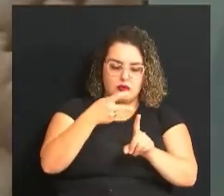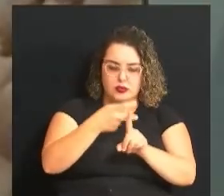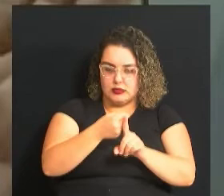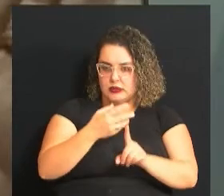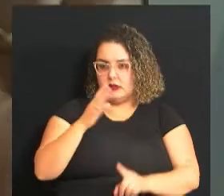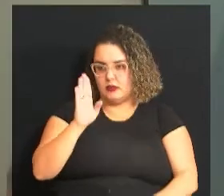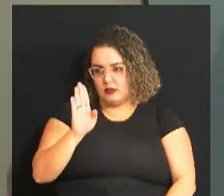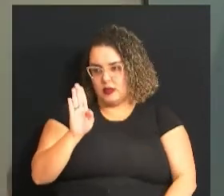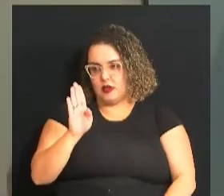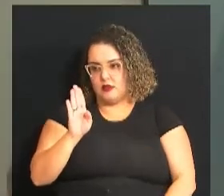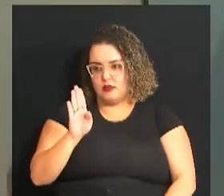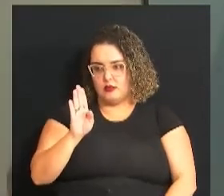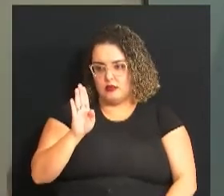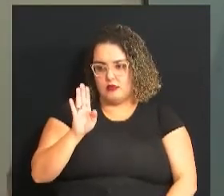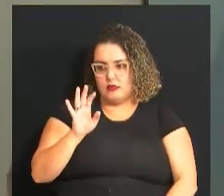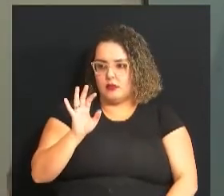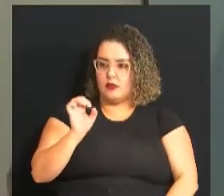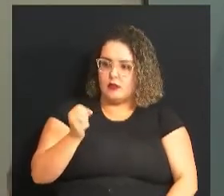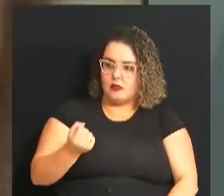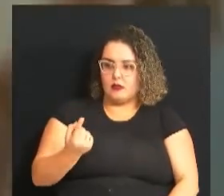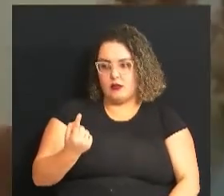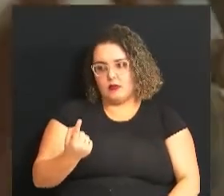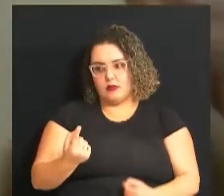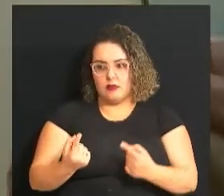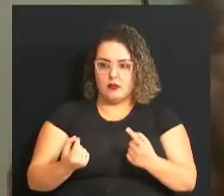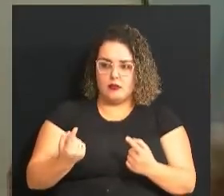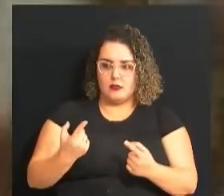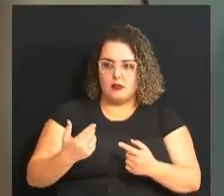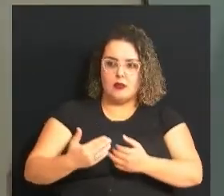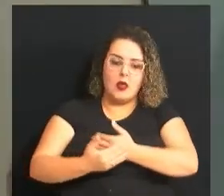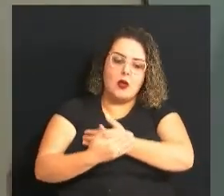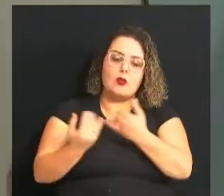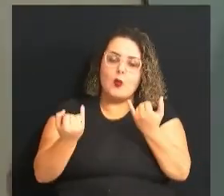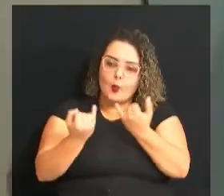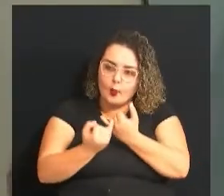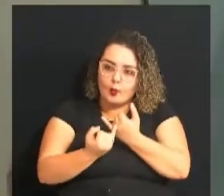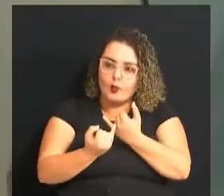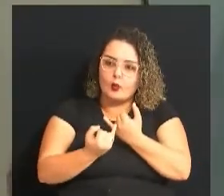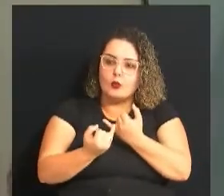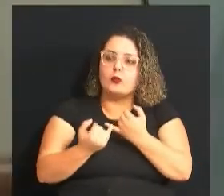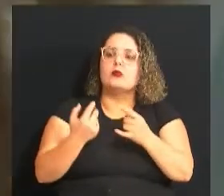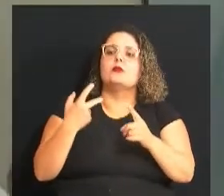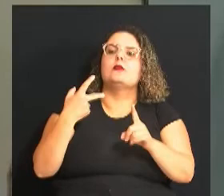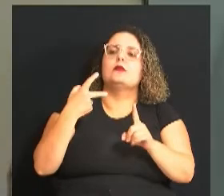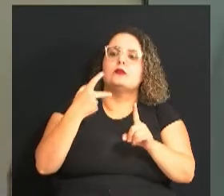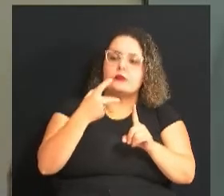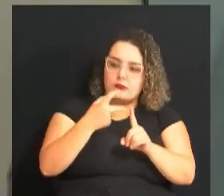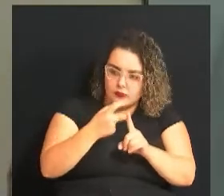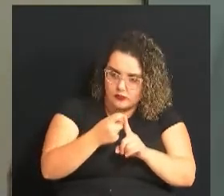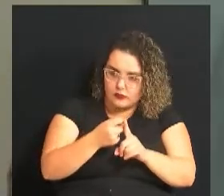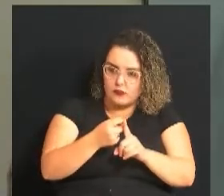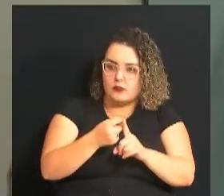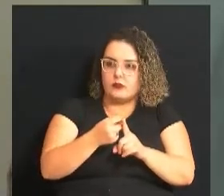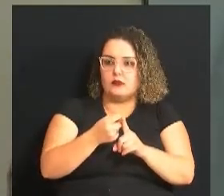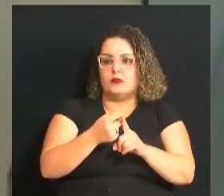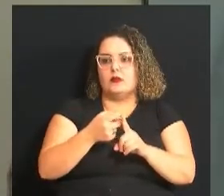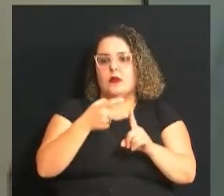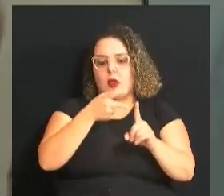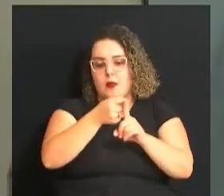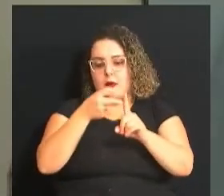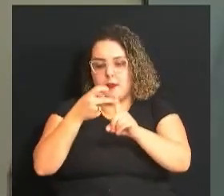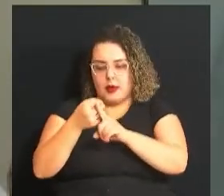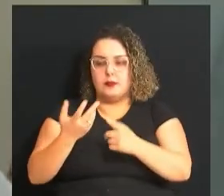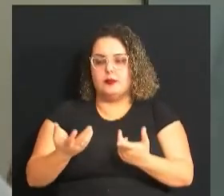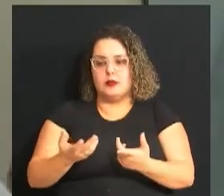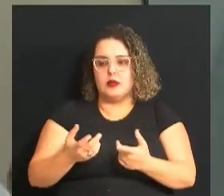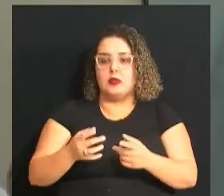algumas ressalvas. Se o bebezinho nasce muito magrinho, tem que tomar duas doses, então tem alguns detalhes,